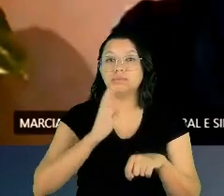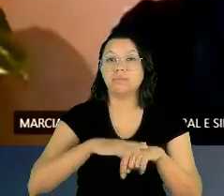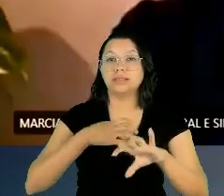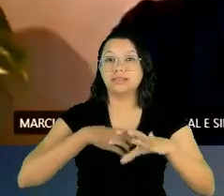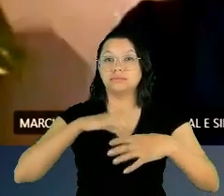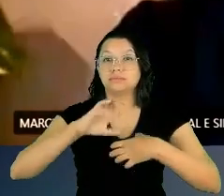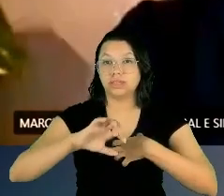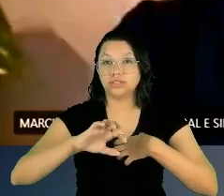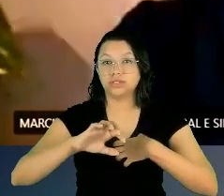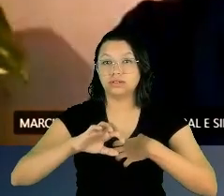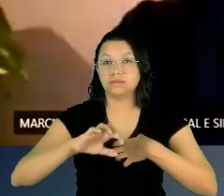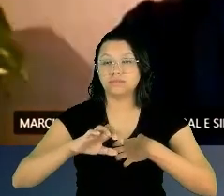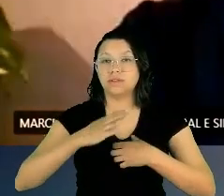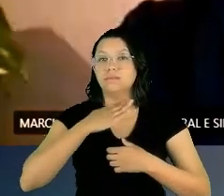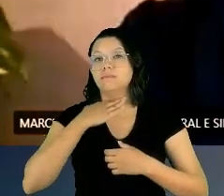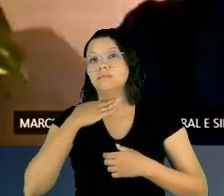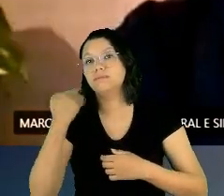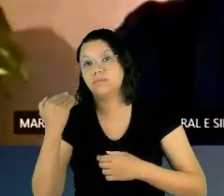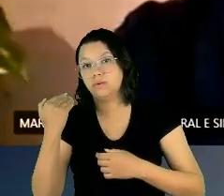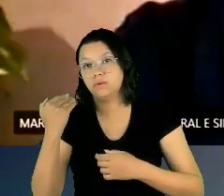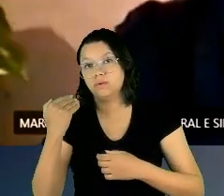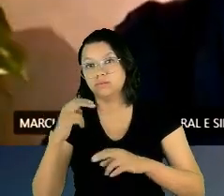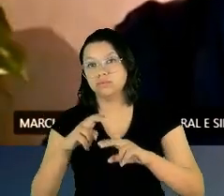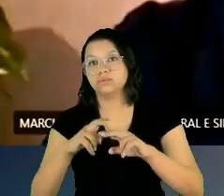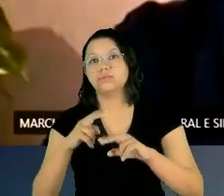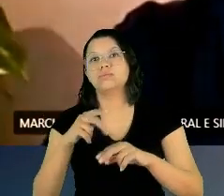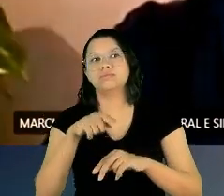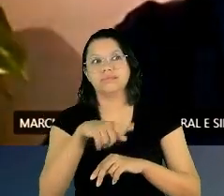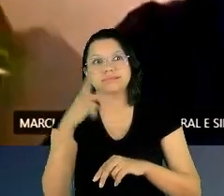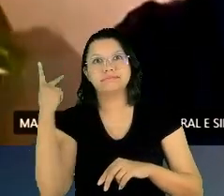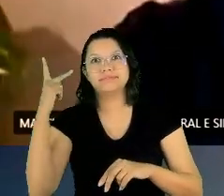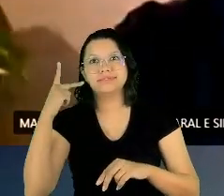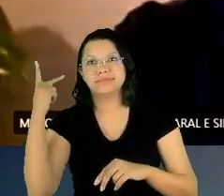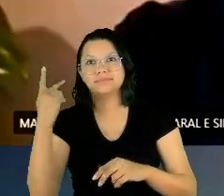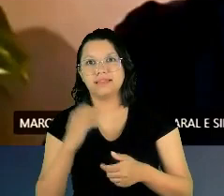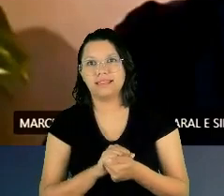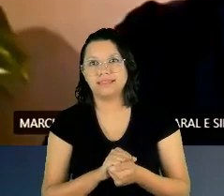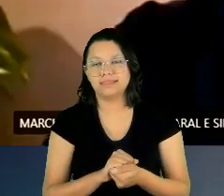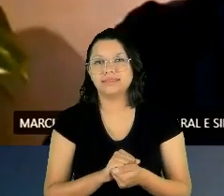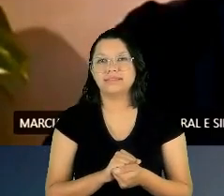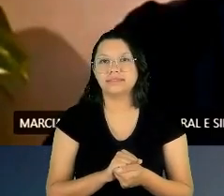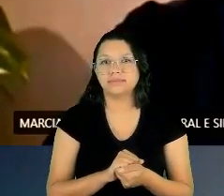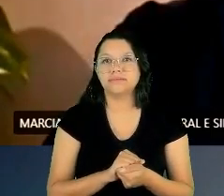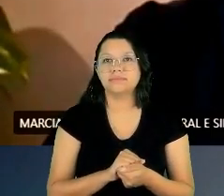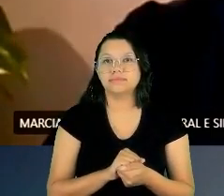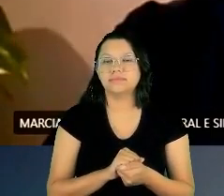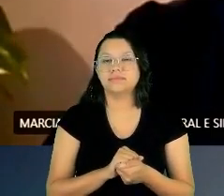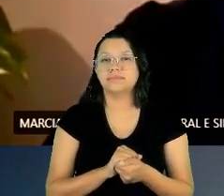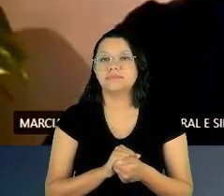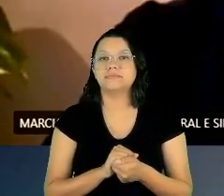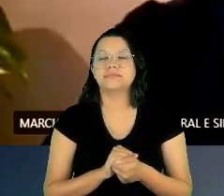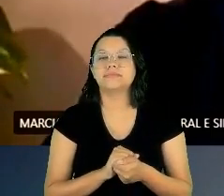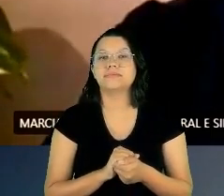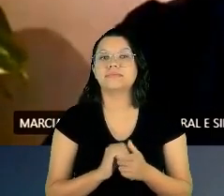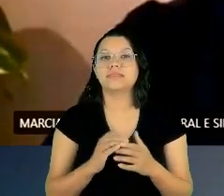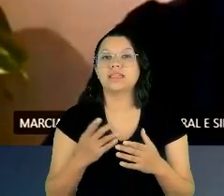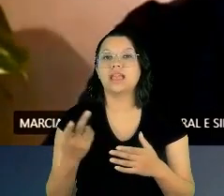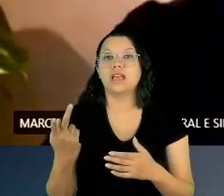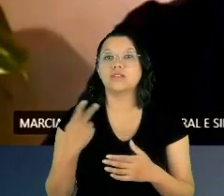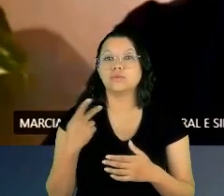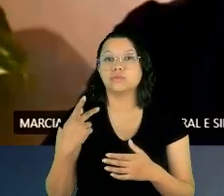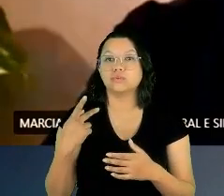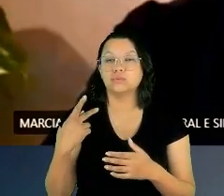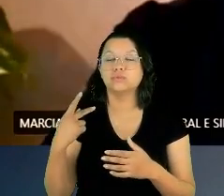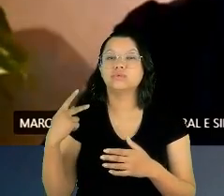que a espécie mais empática foi dizimada pelos psicopatas, né? Por essa espécie mais agressiva de